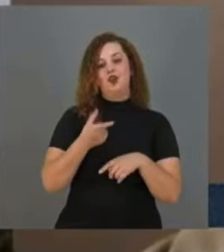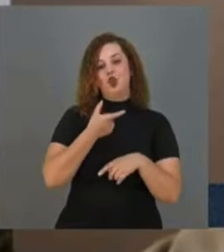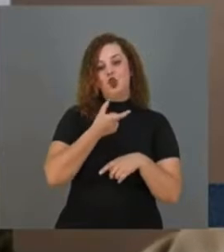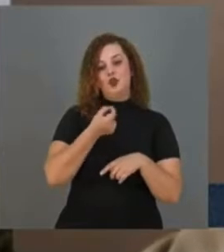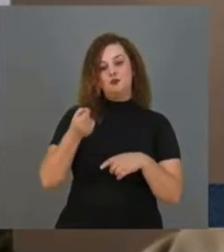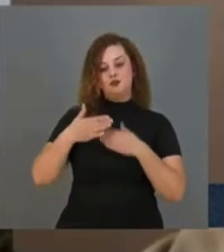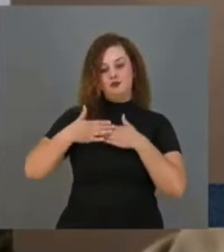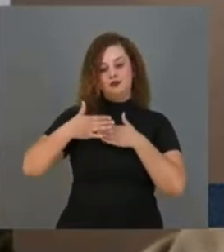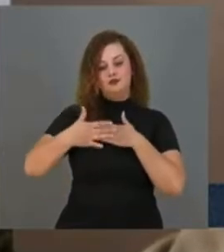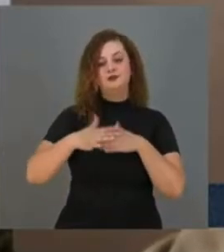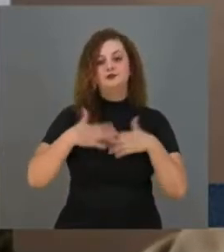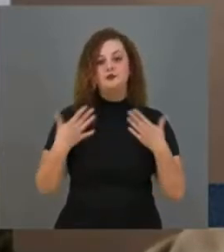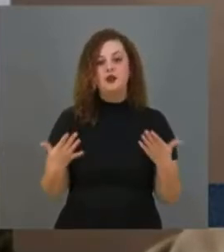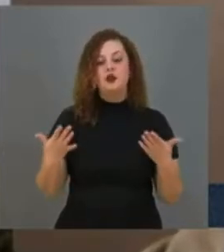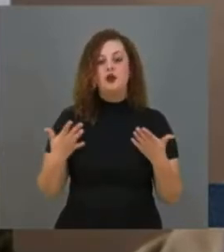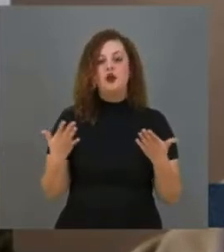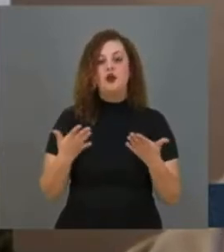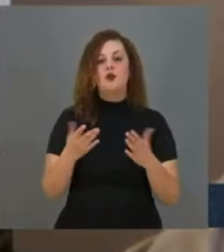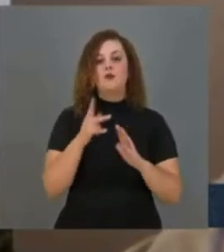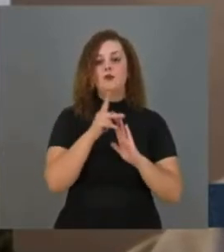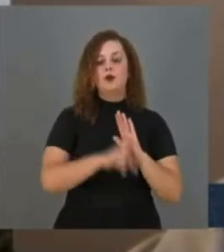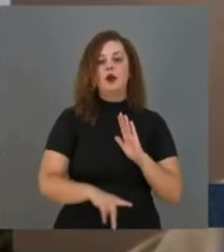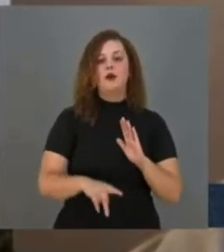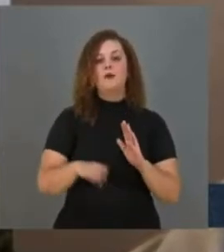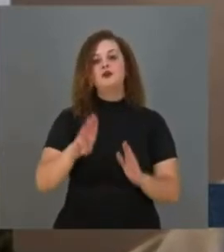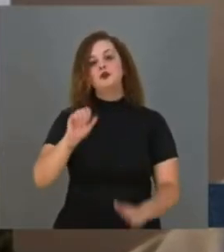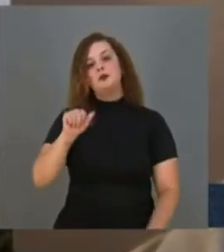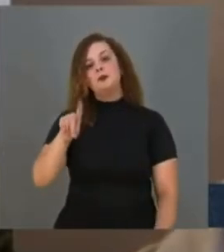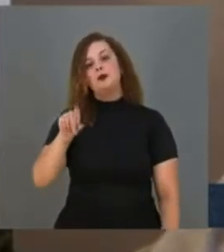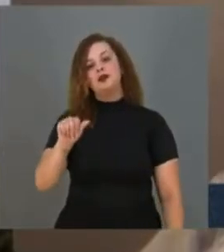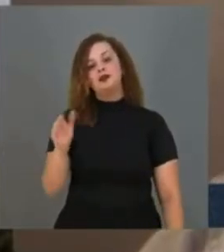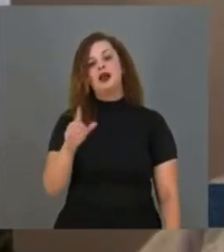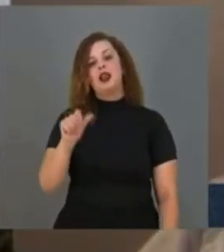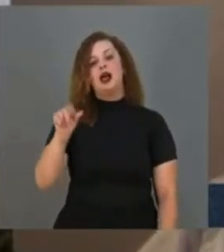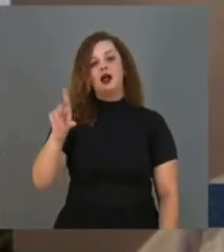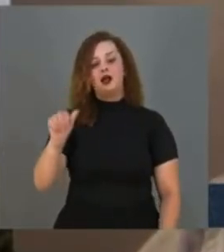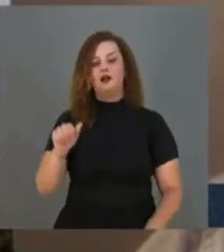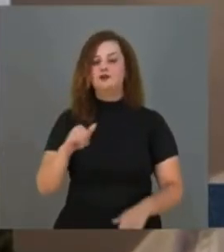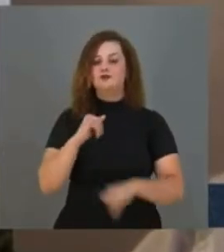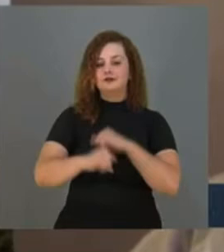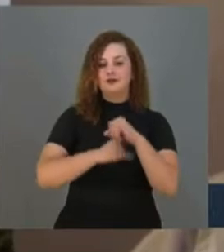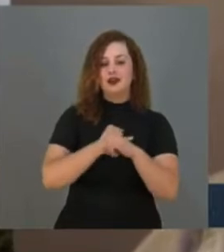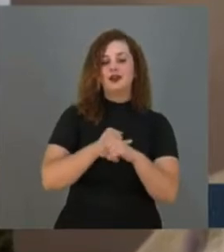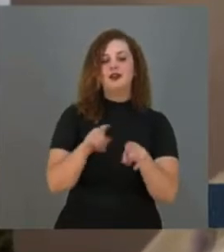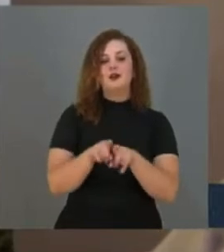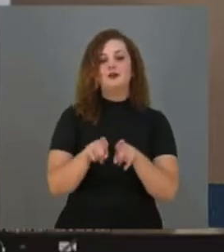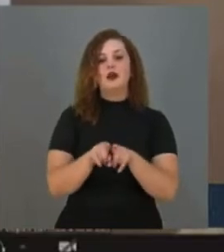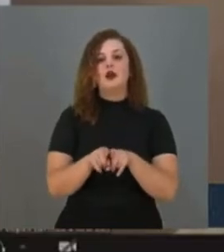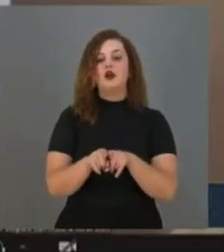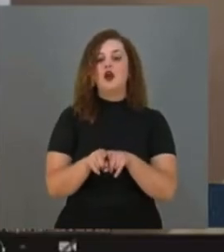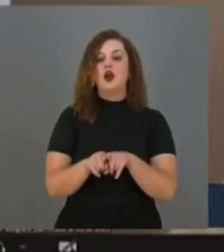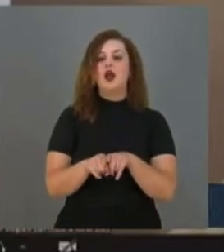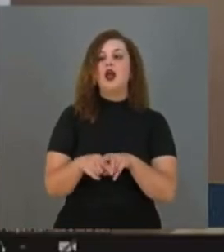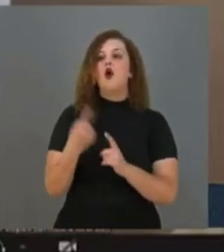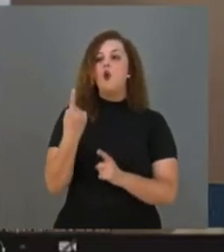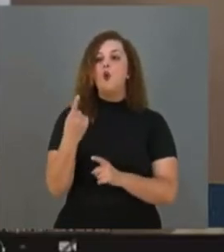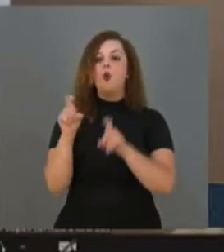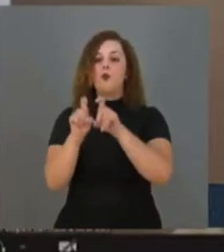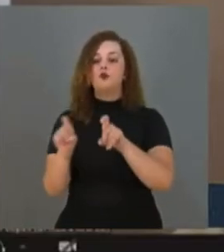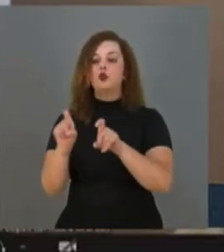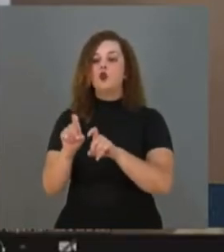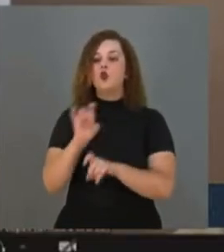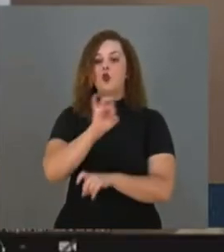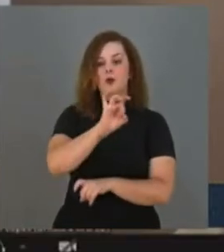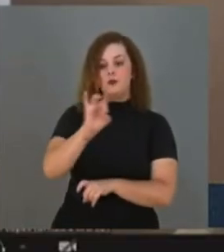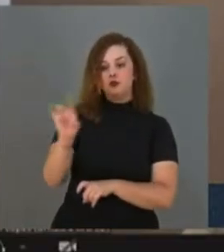o Programa Nacional de Banda Larga nas Escolas, o próprio Programa Computador por Aluno e Professor, né? E em tais iniciativas,